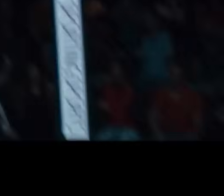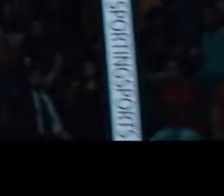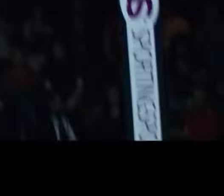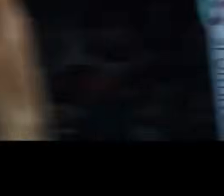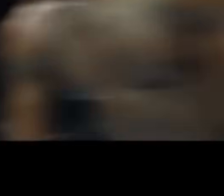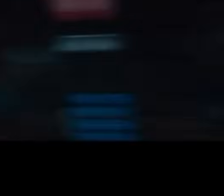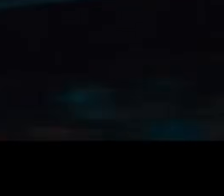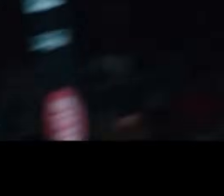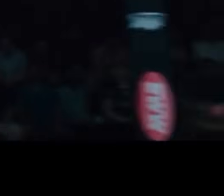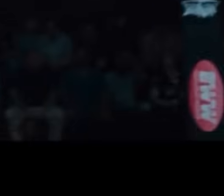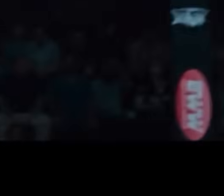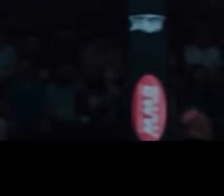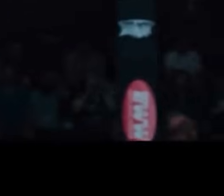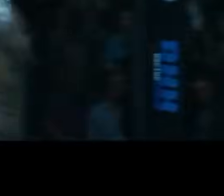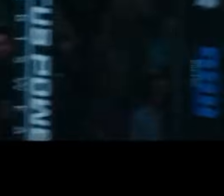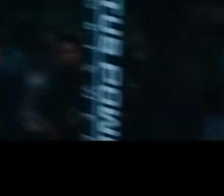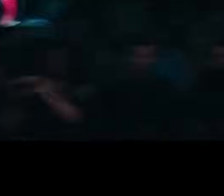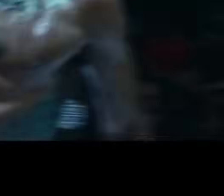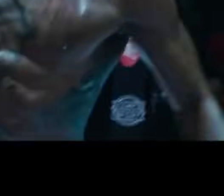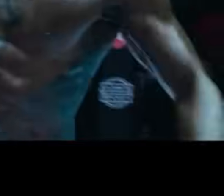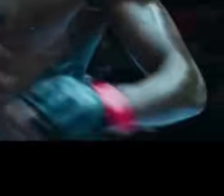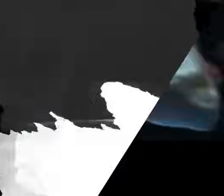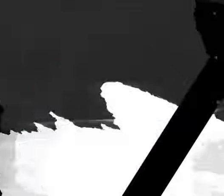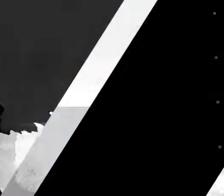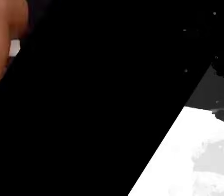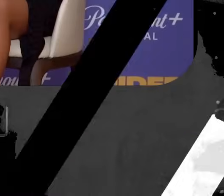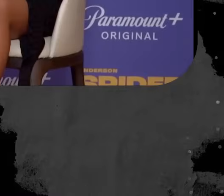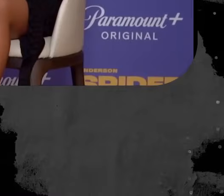O nosso objetivo com a série é ter